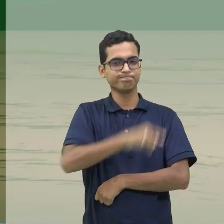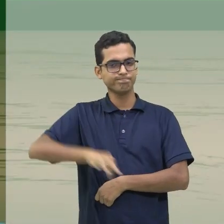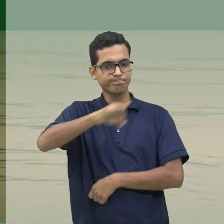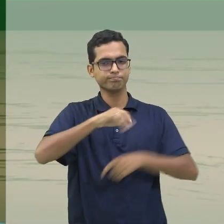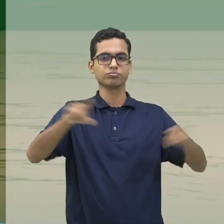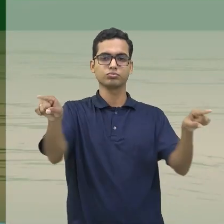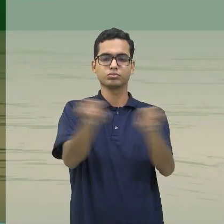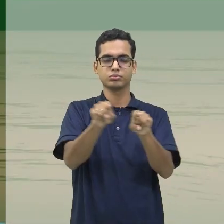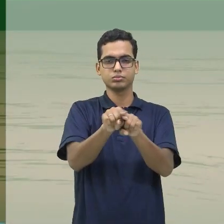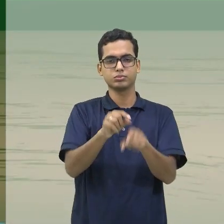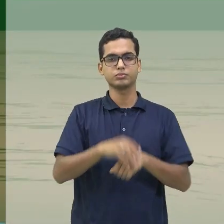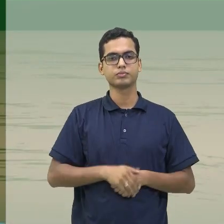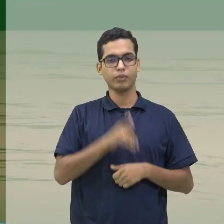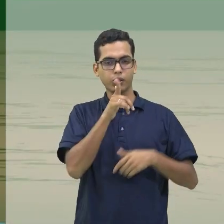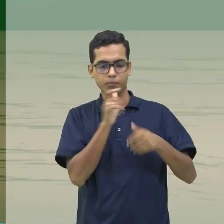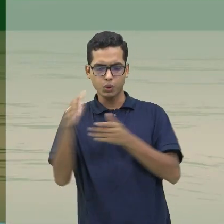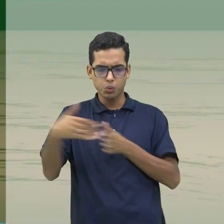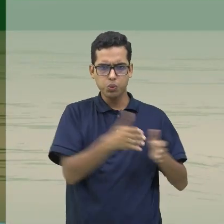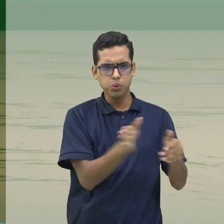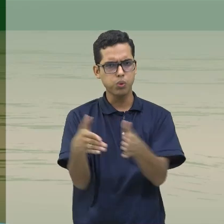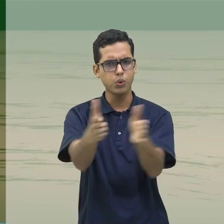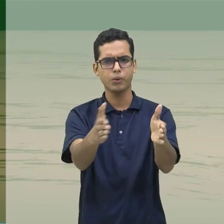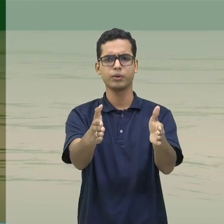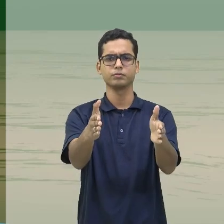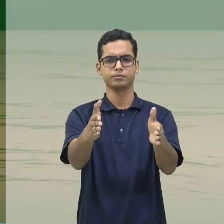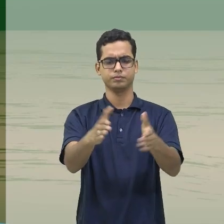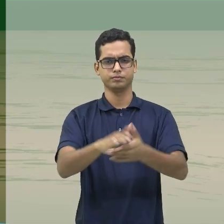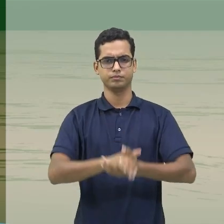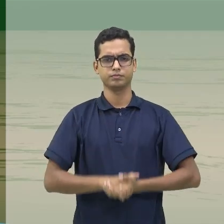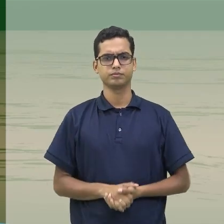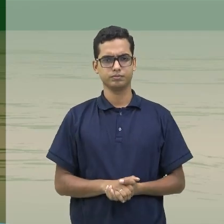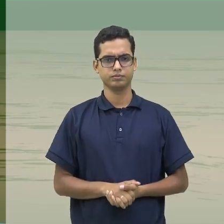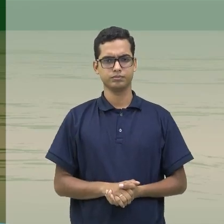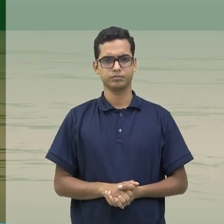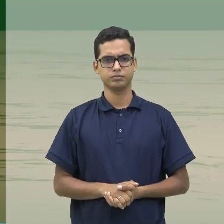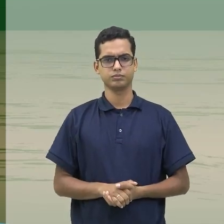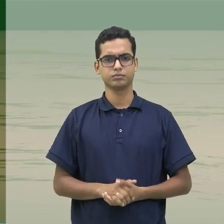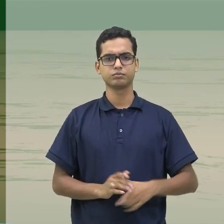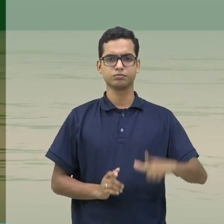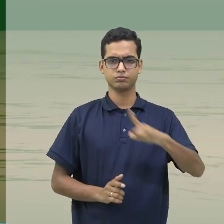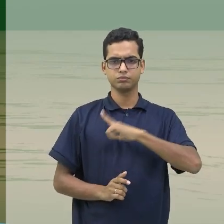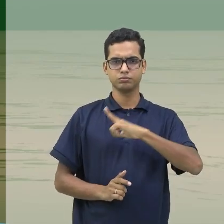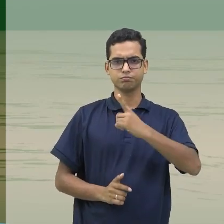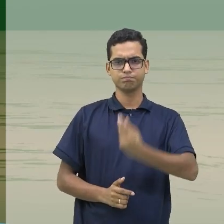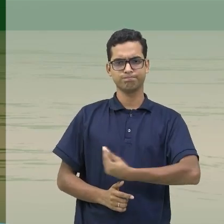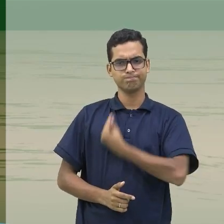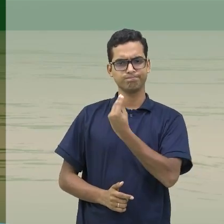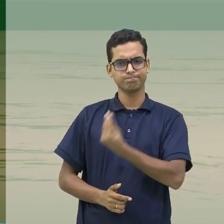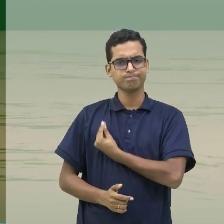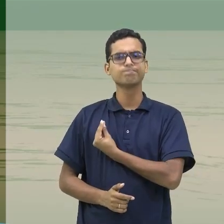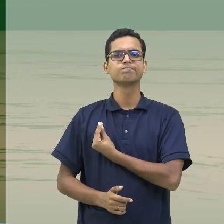Os rios, eles são vida, Tudo